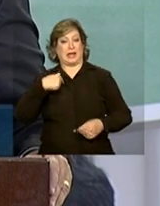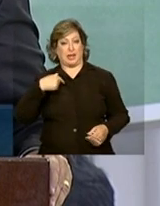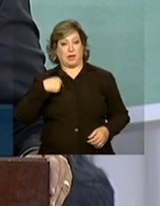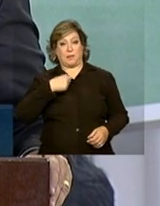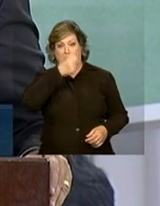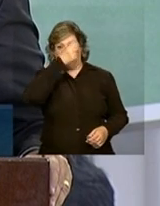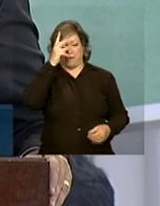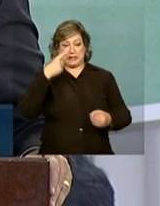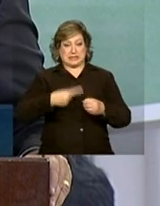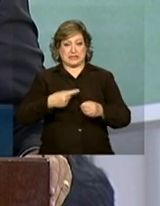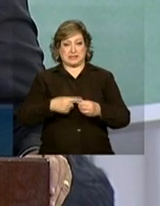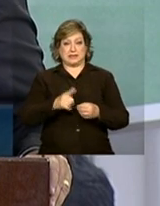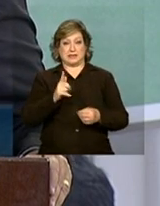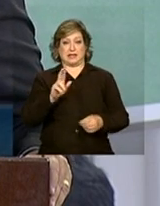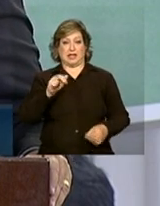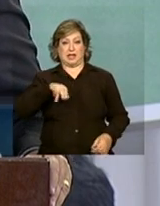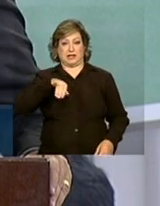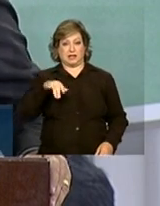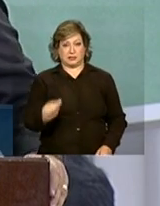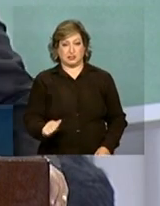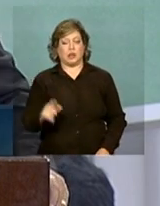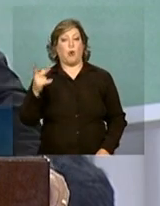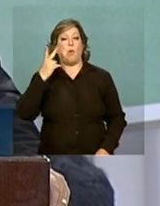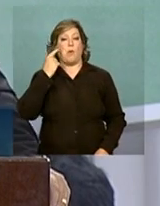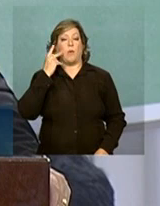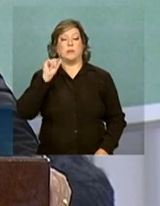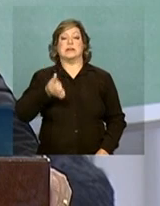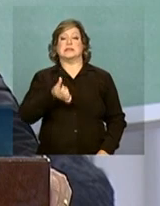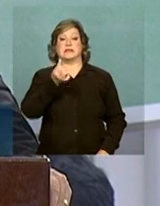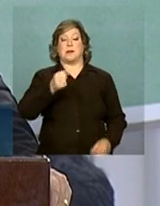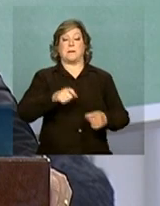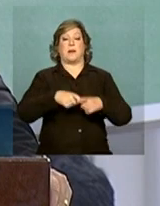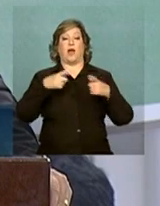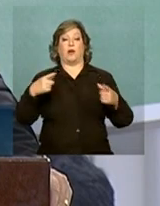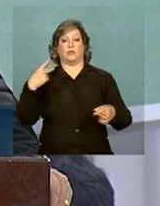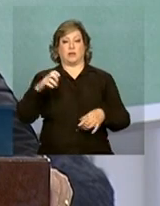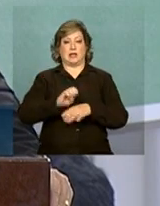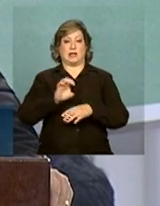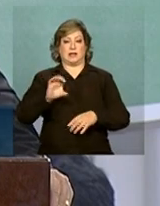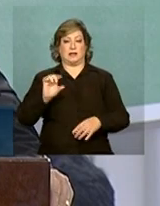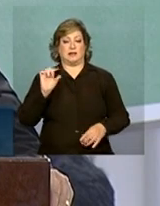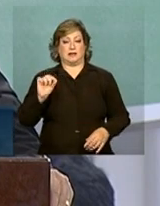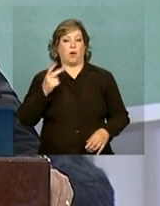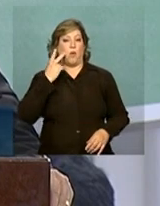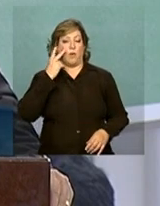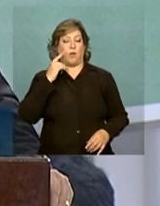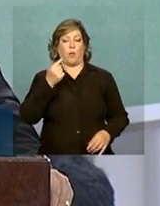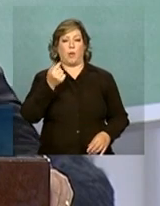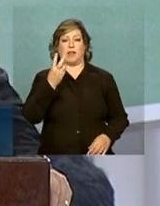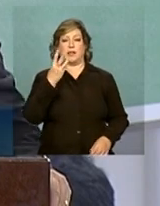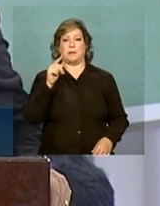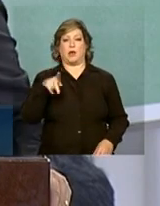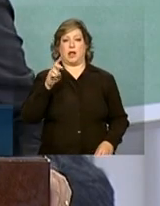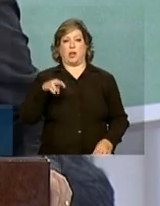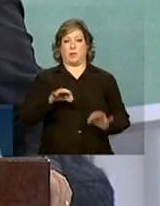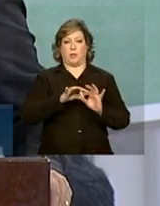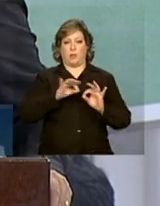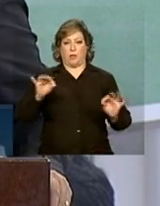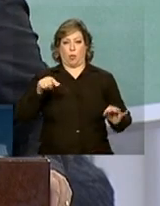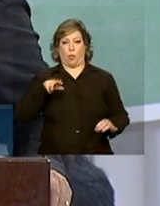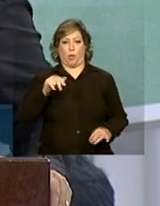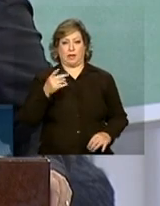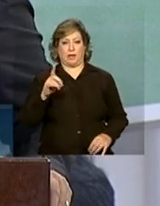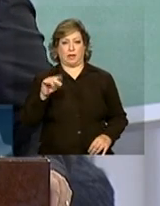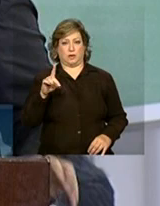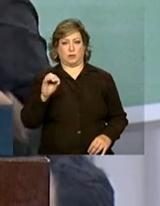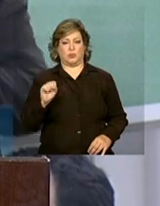quilômetros da capital Fortaleza, sexta maior do município, do estado do Ceará, com quase 3 mil quilômetros quadrados, que de um